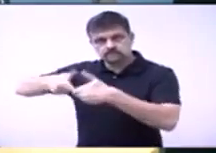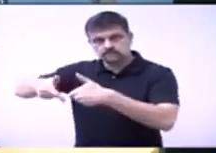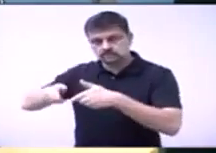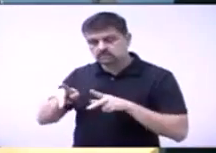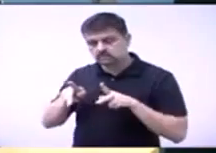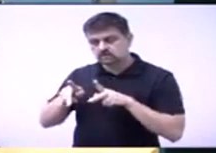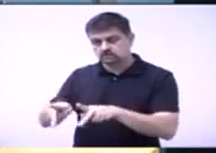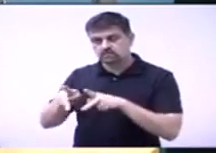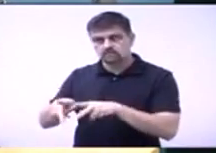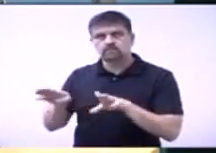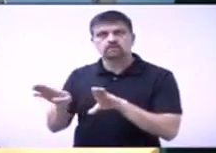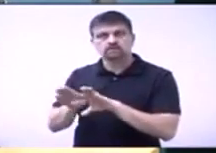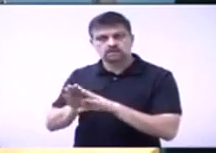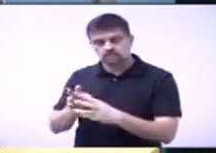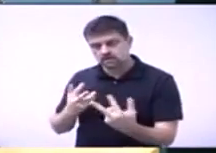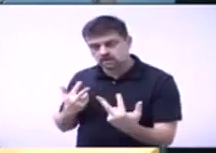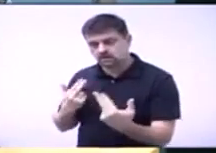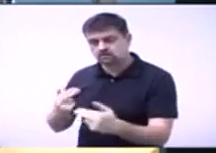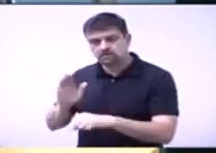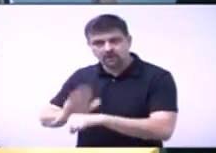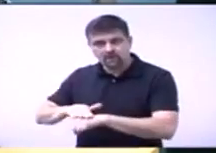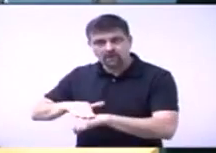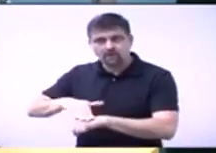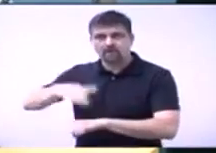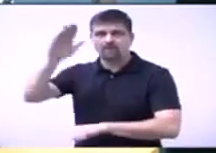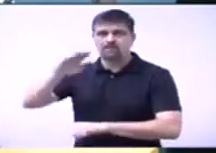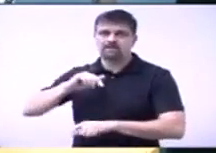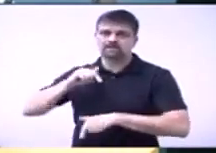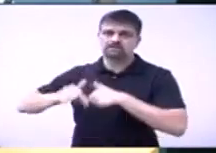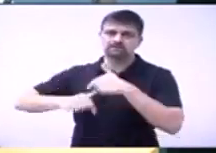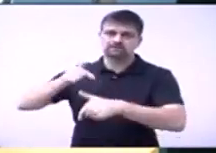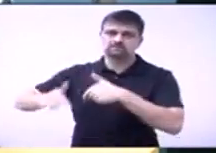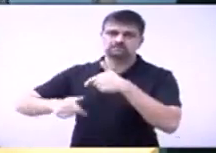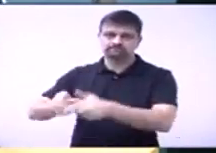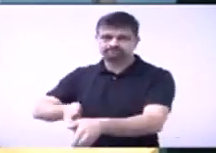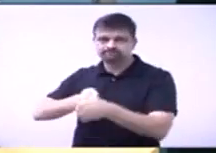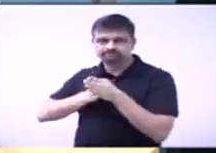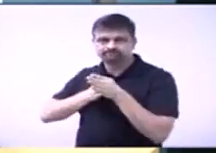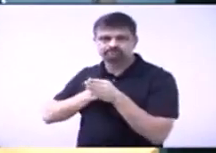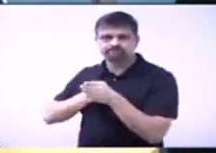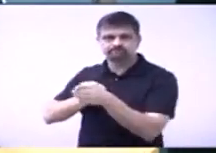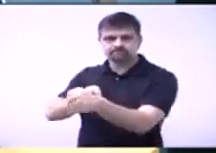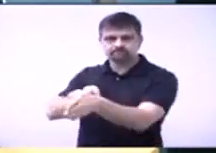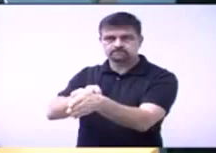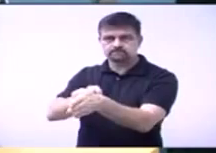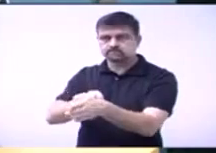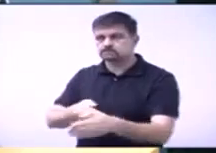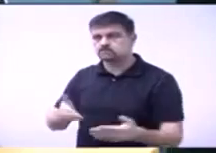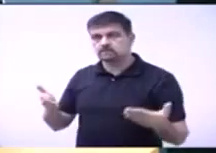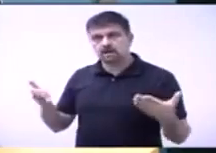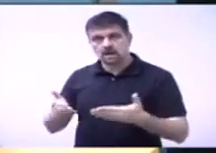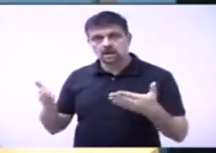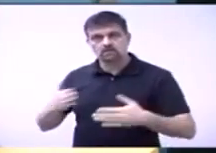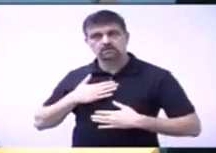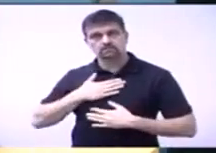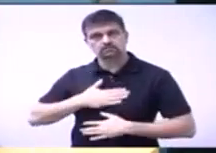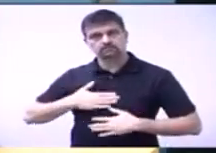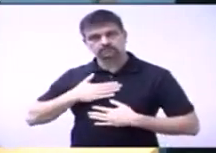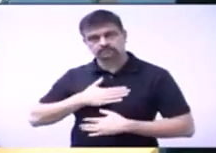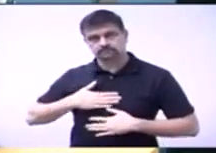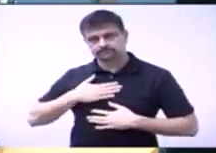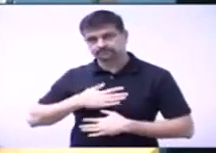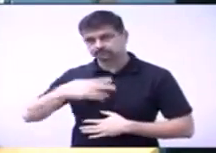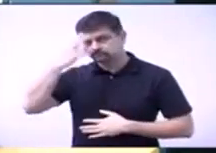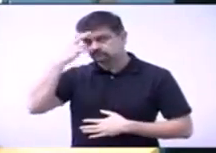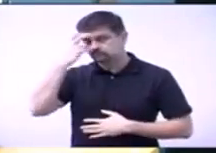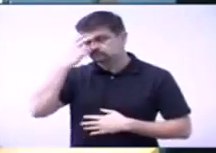população, poderá trabalhar muito mais e nos ajudar nesta longa caminhada. Então, dou aqui as minhas boas-vindas